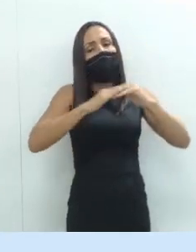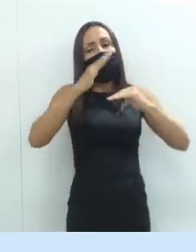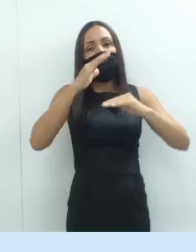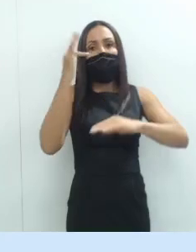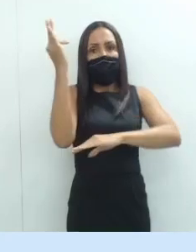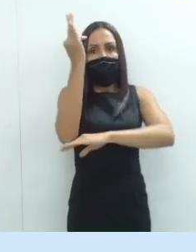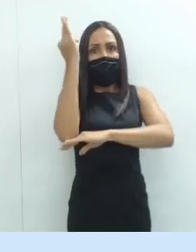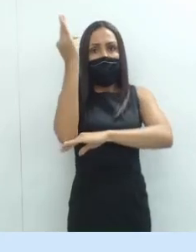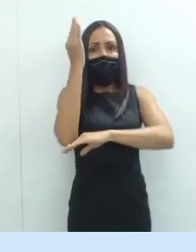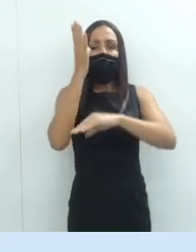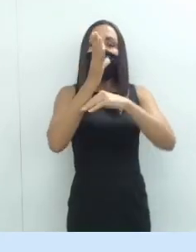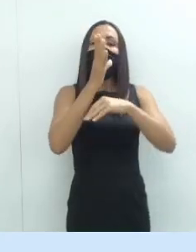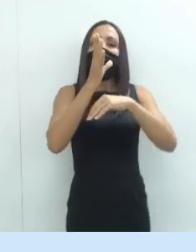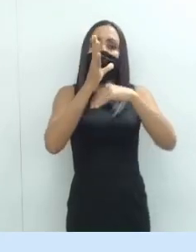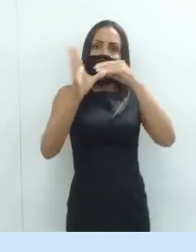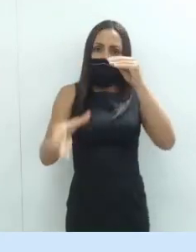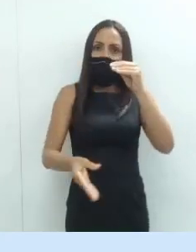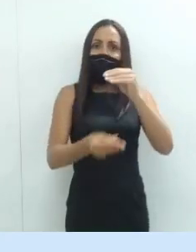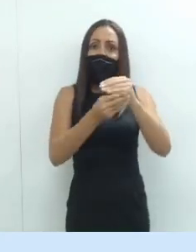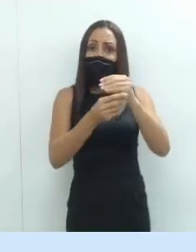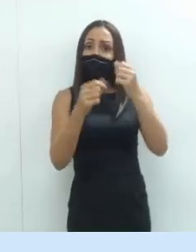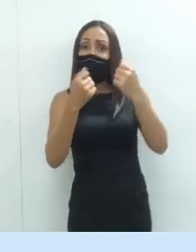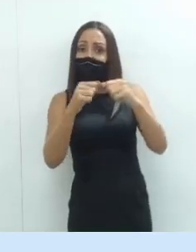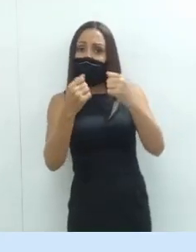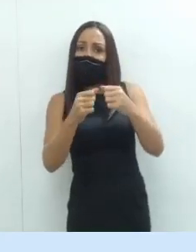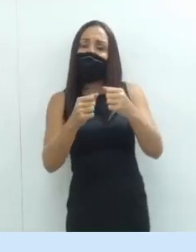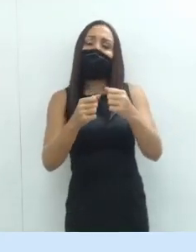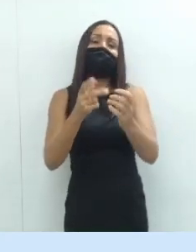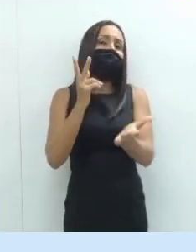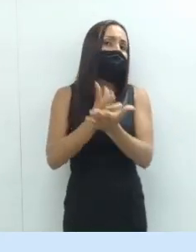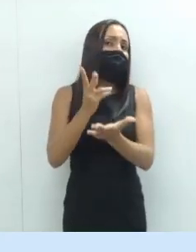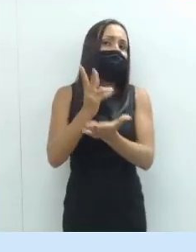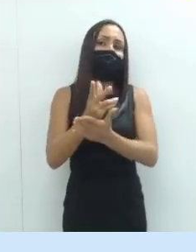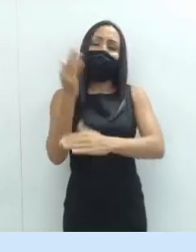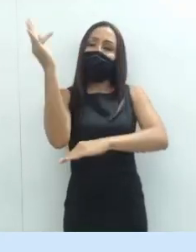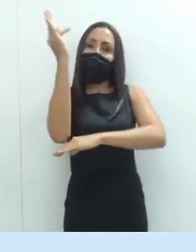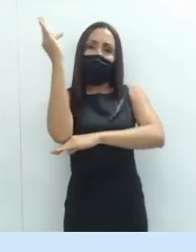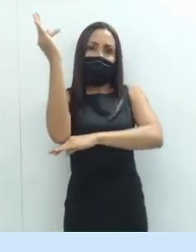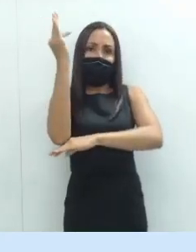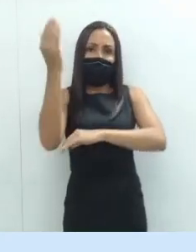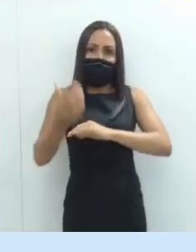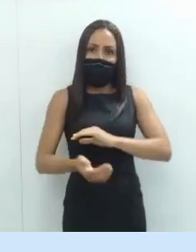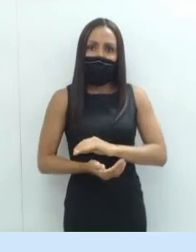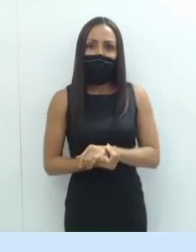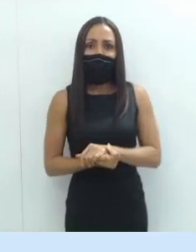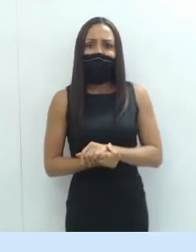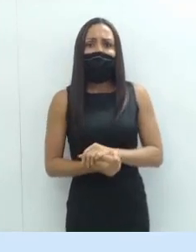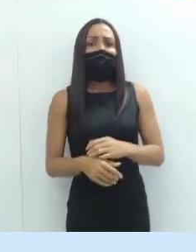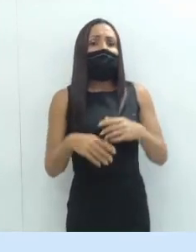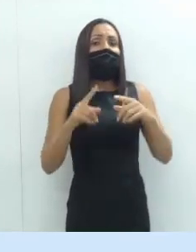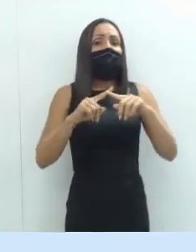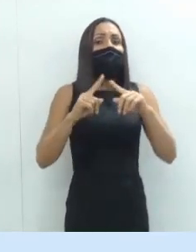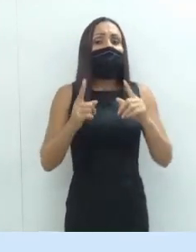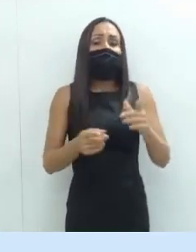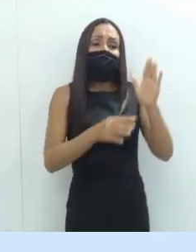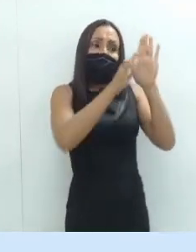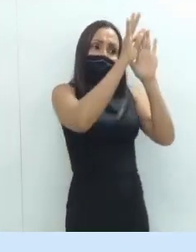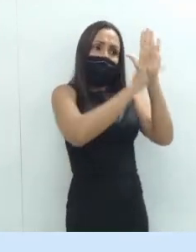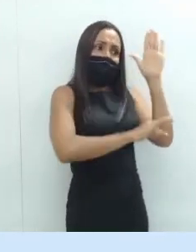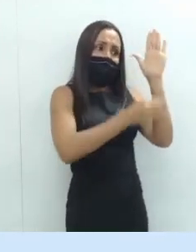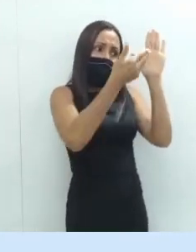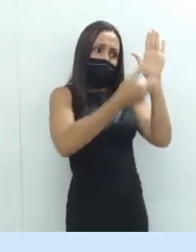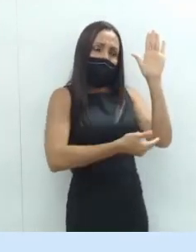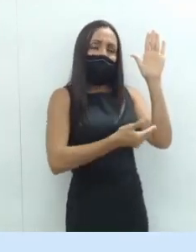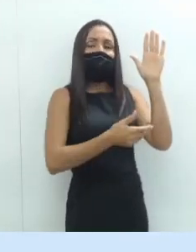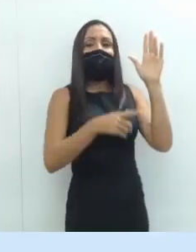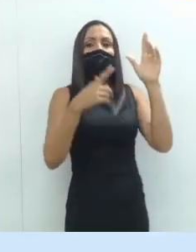seu resumo, tente manter essa formalidade. Entende? Se no texto original você percebe que a linguagem utilizada